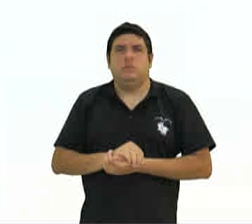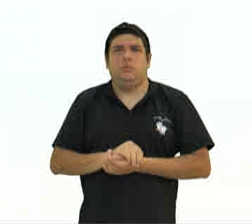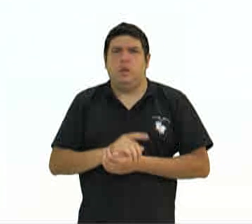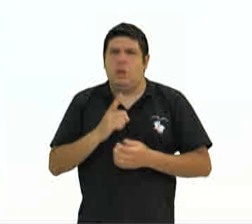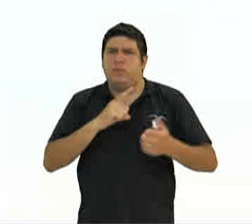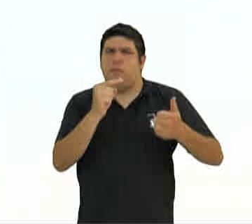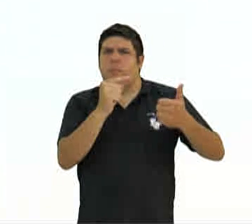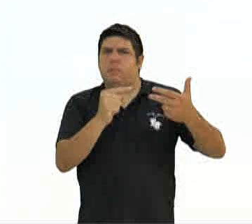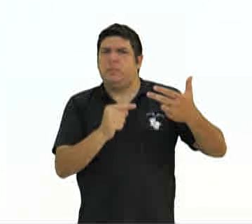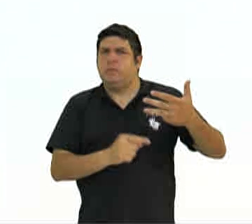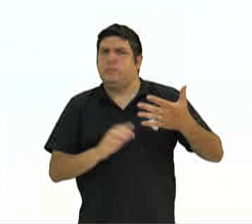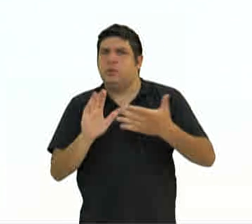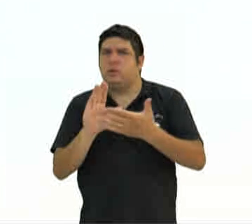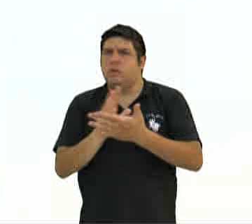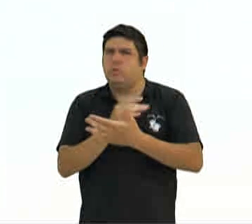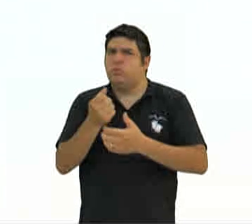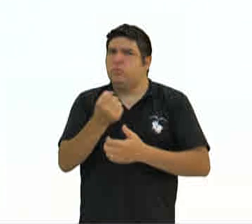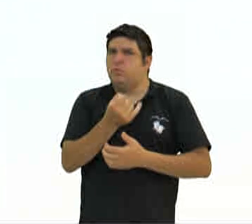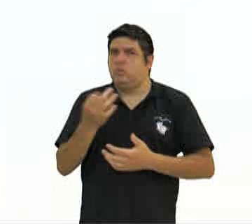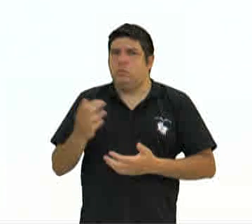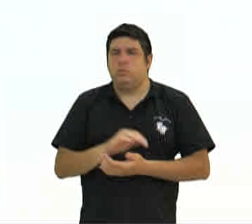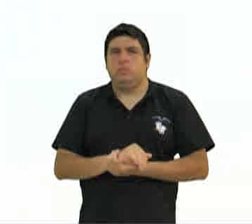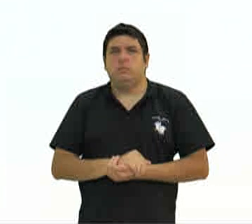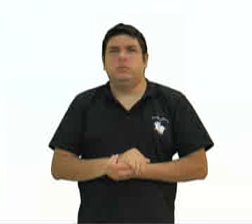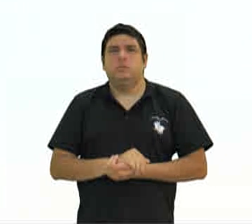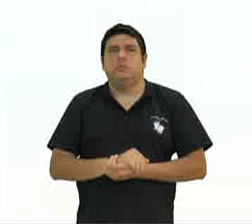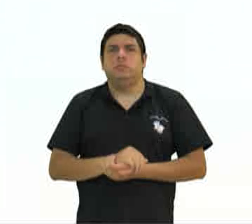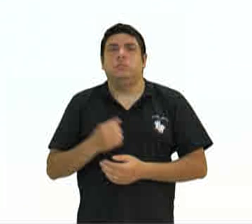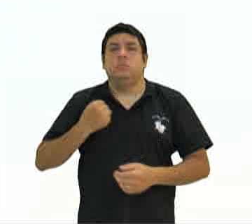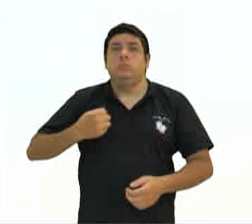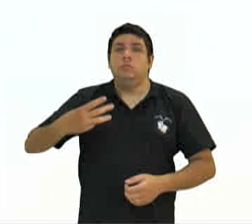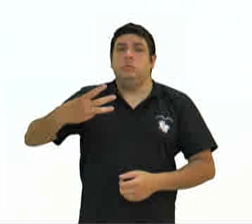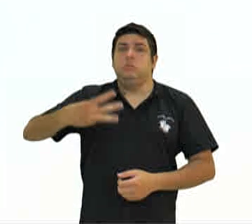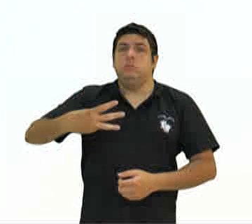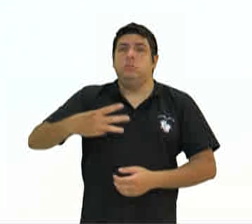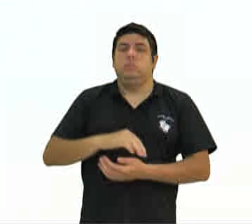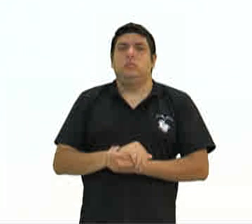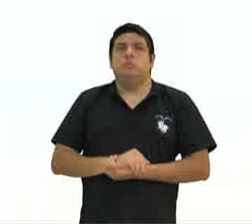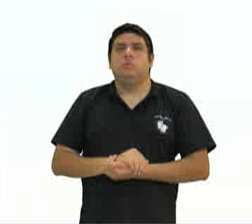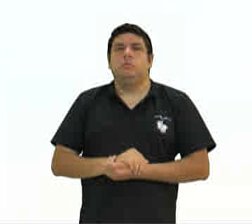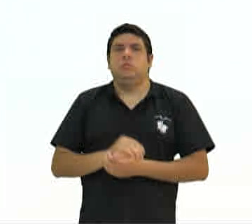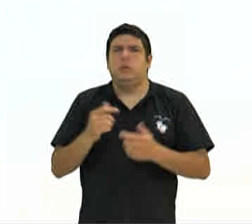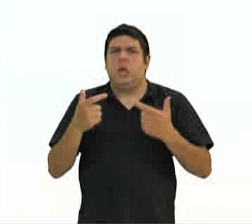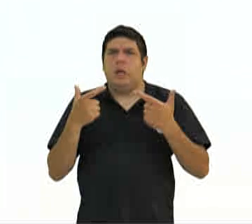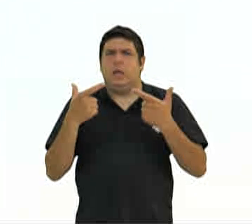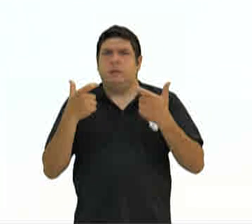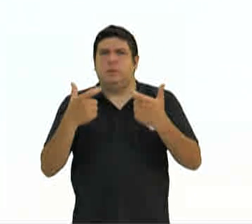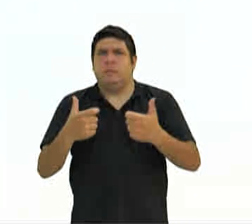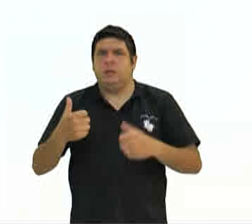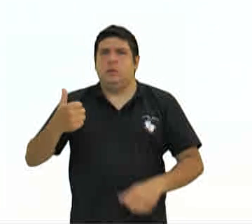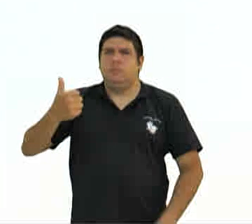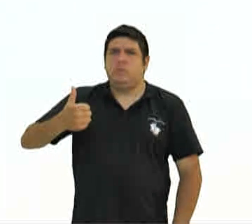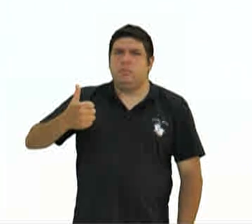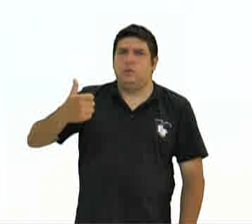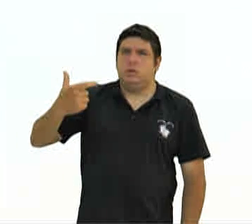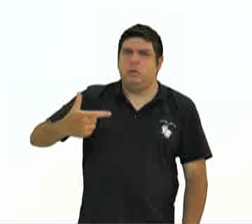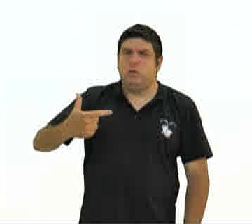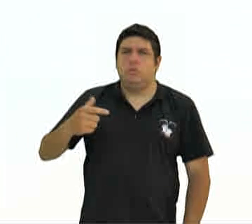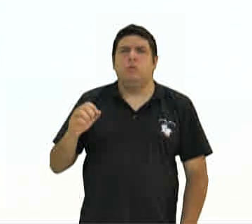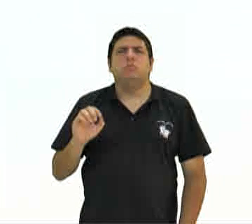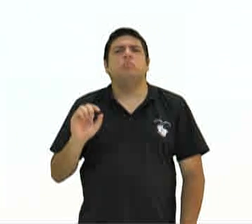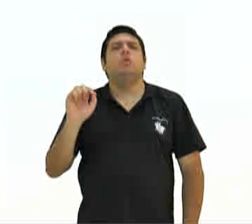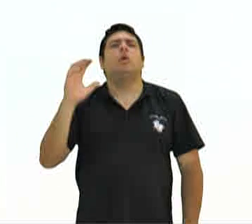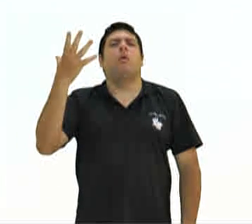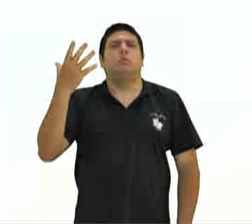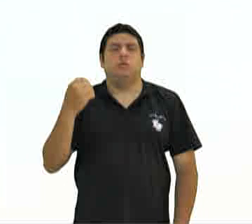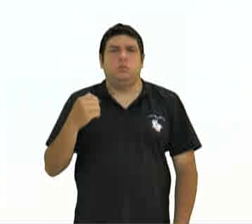alguns ali como exemplo, tá? E número 3 ali, a influência das duas grandes guerras mundiais na industrialização do Brasil. O que que aconteceu?